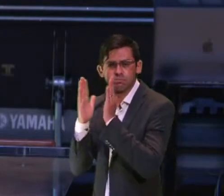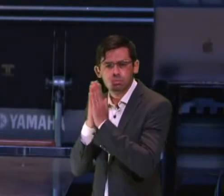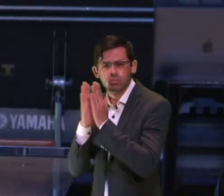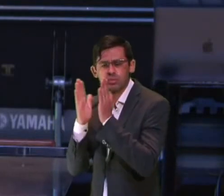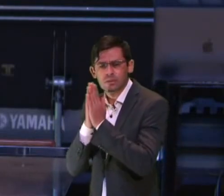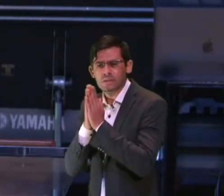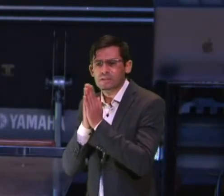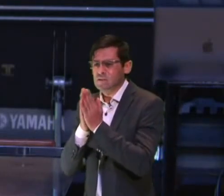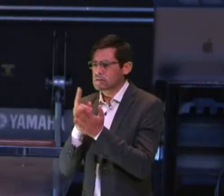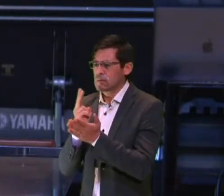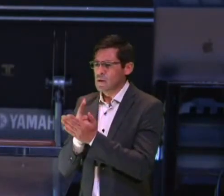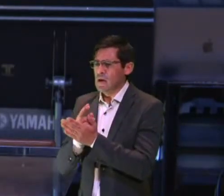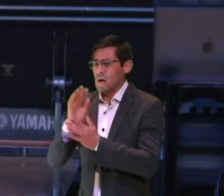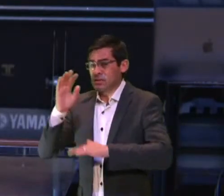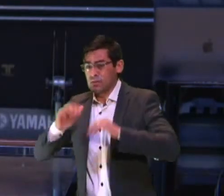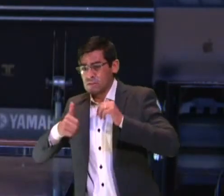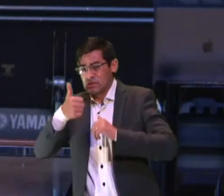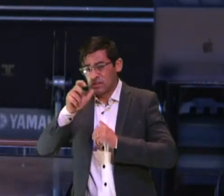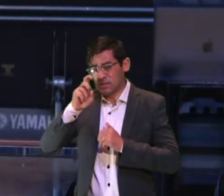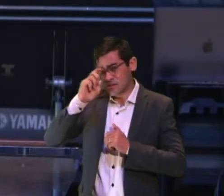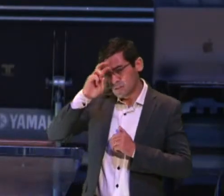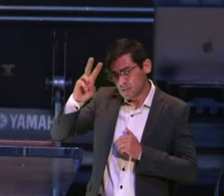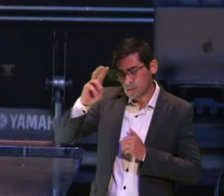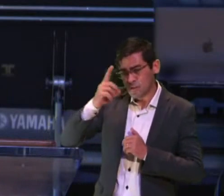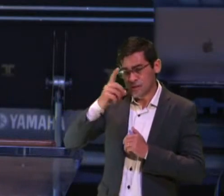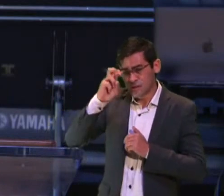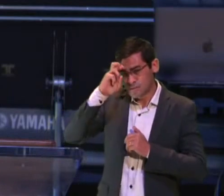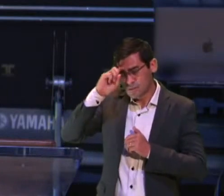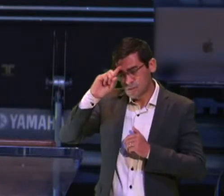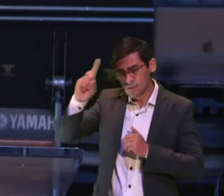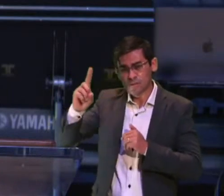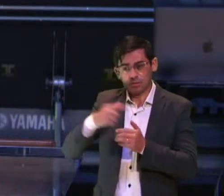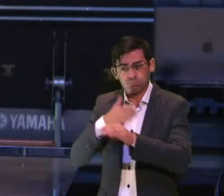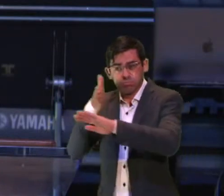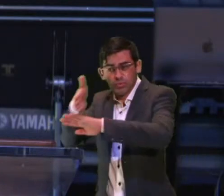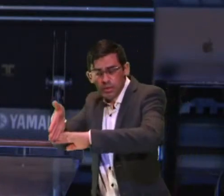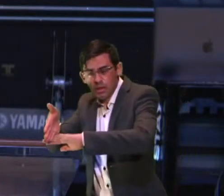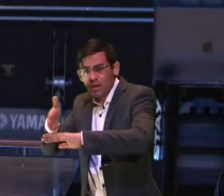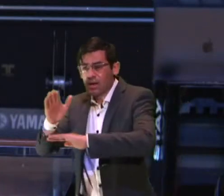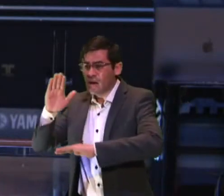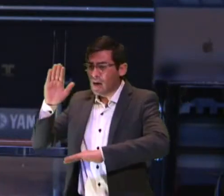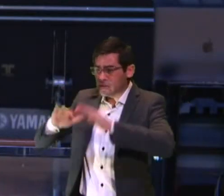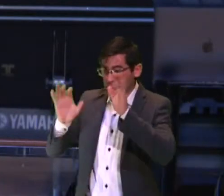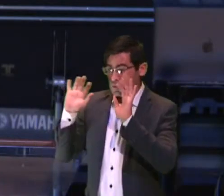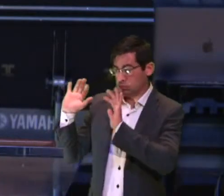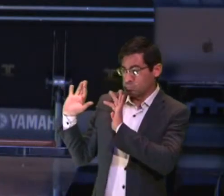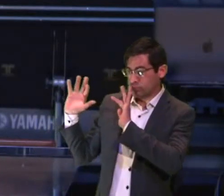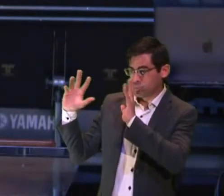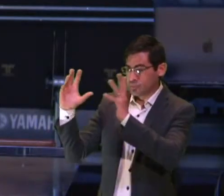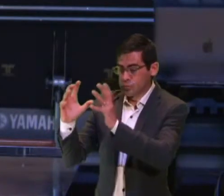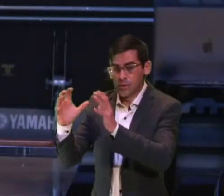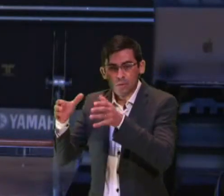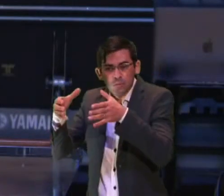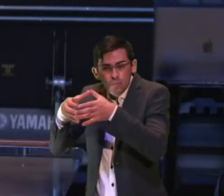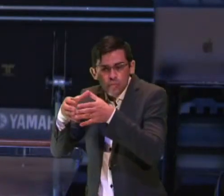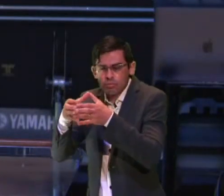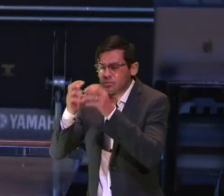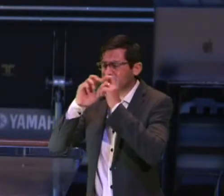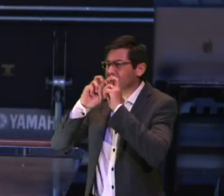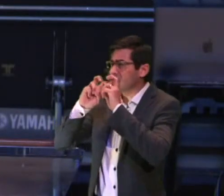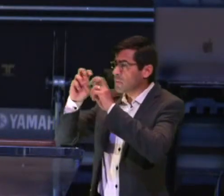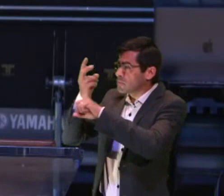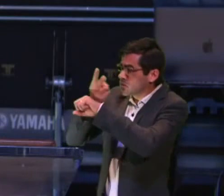quase quinzenalmente, quantas vezes, simplesmente ao nos reunirmos e